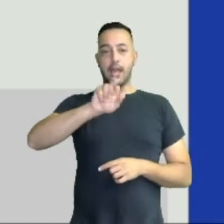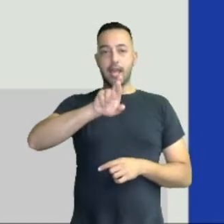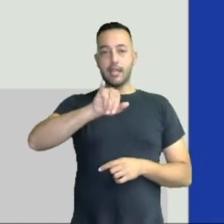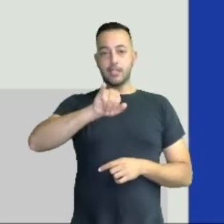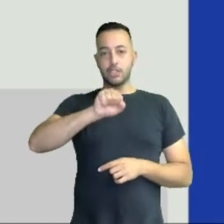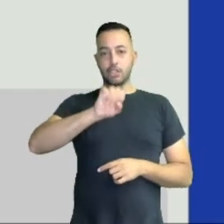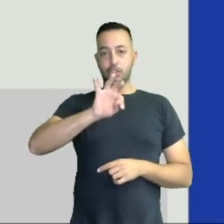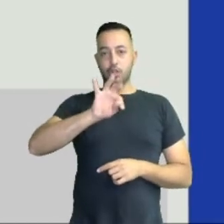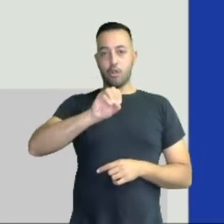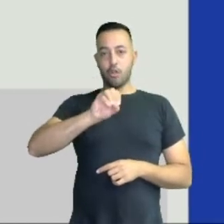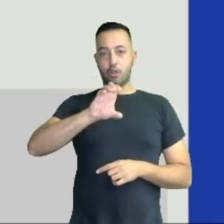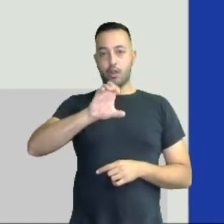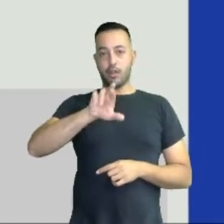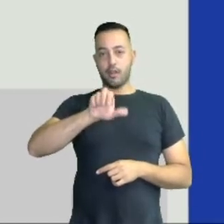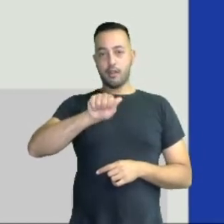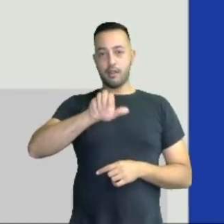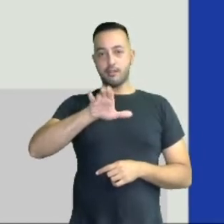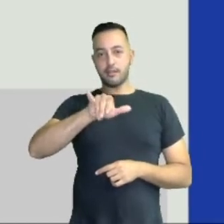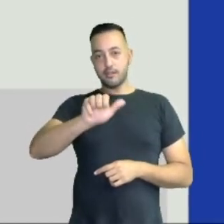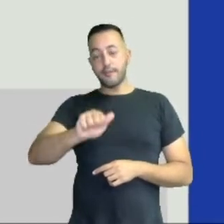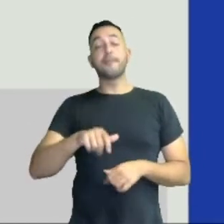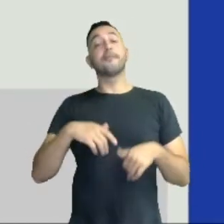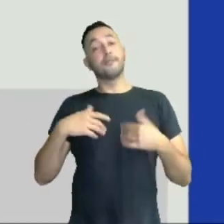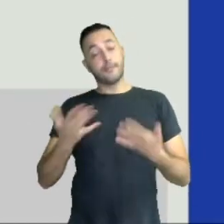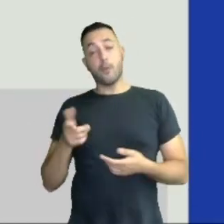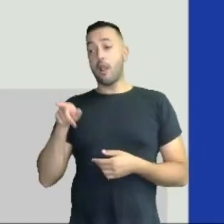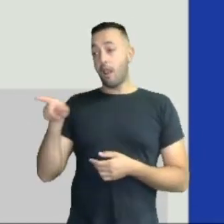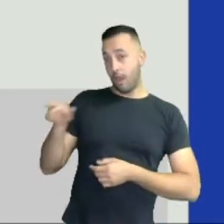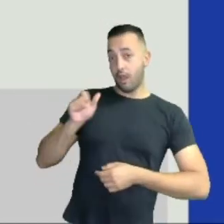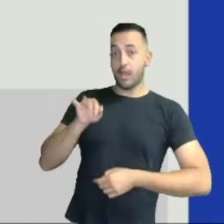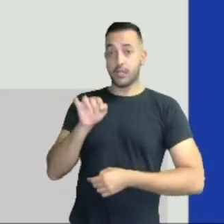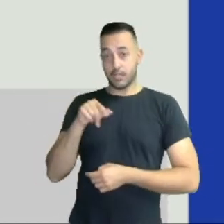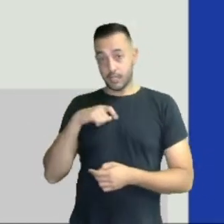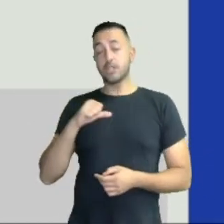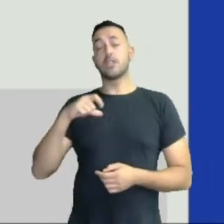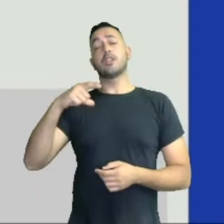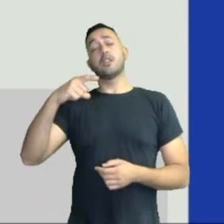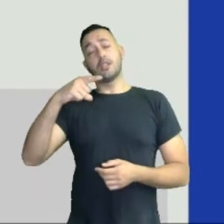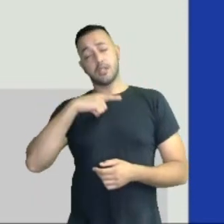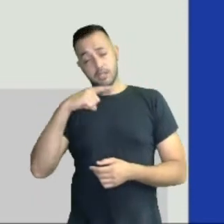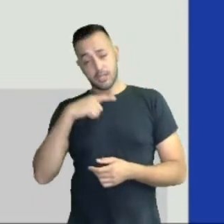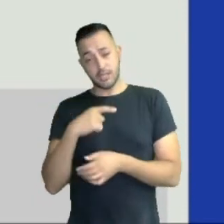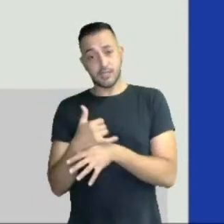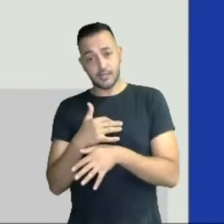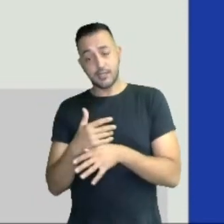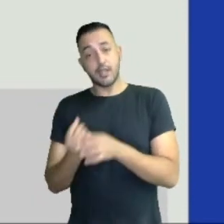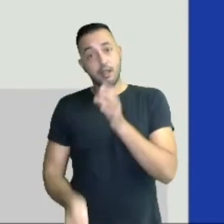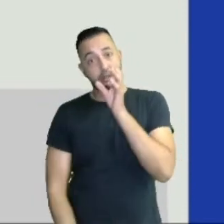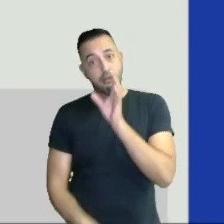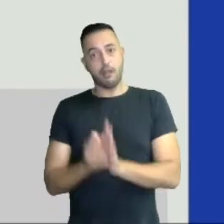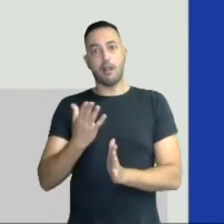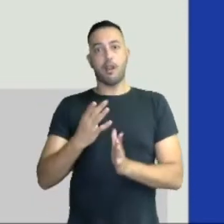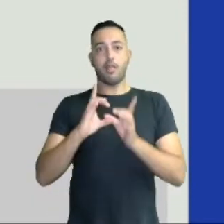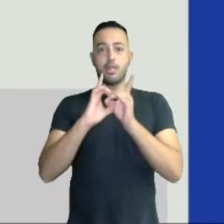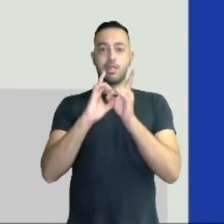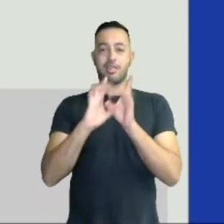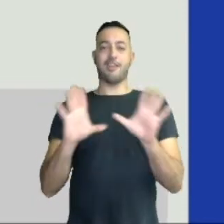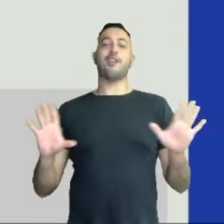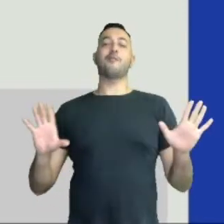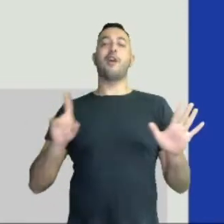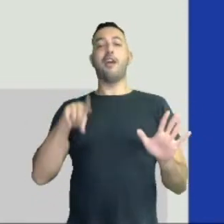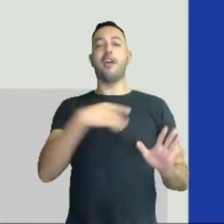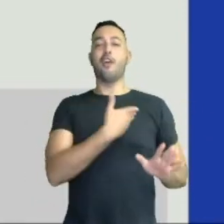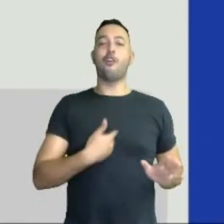Em Atenas, houve uma reformulação completa das relações sociais, dando surgimento à democracia, governo